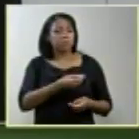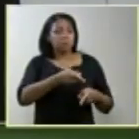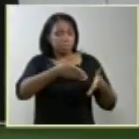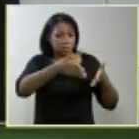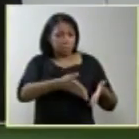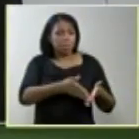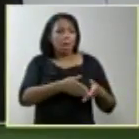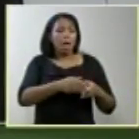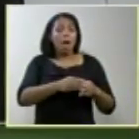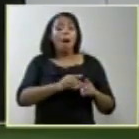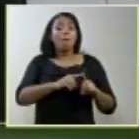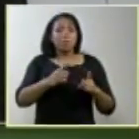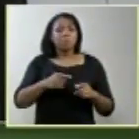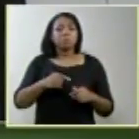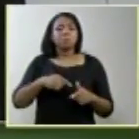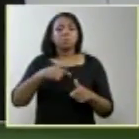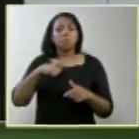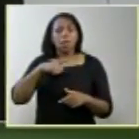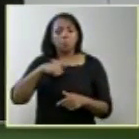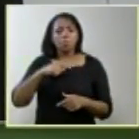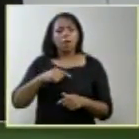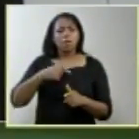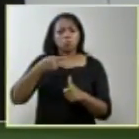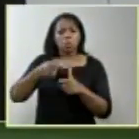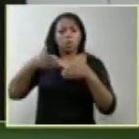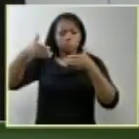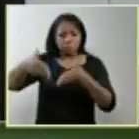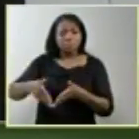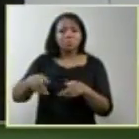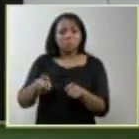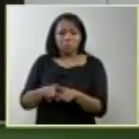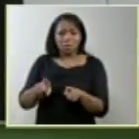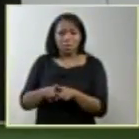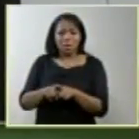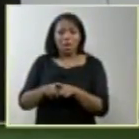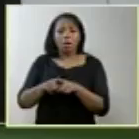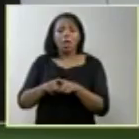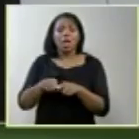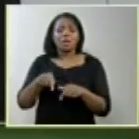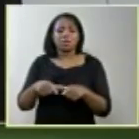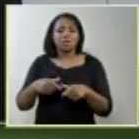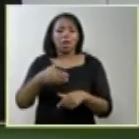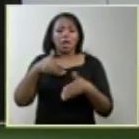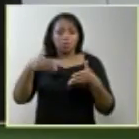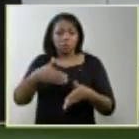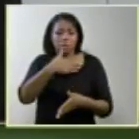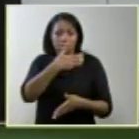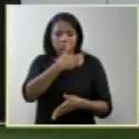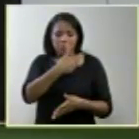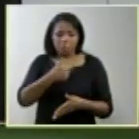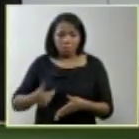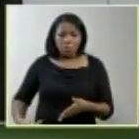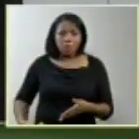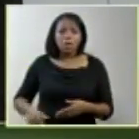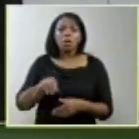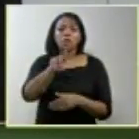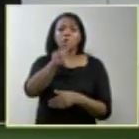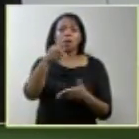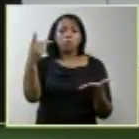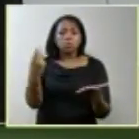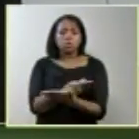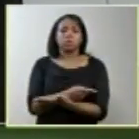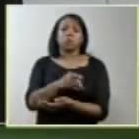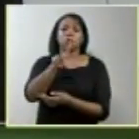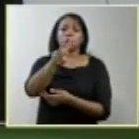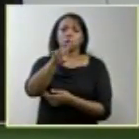né, mais uma sessão no campo do grande todo, que é a audiência pública, no dia 4. Né? E gostaria